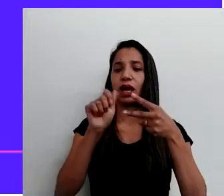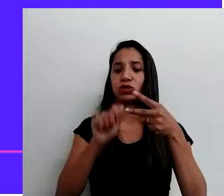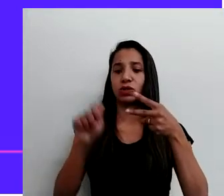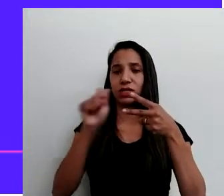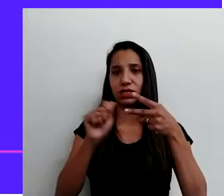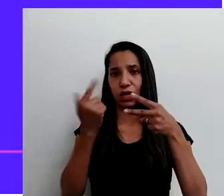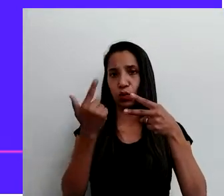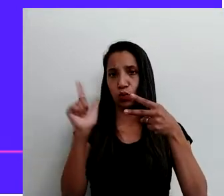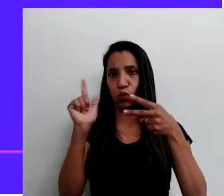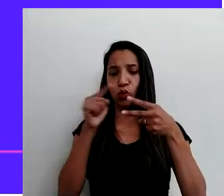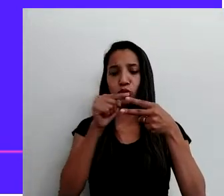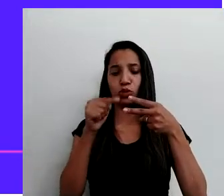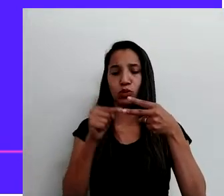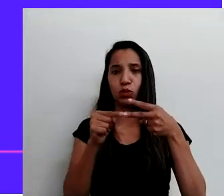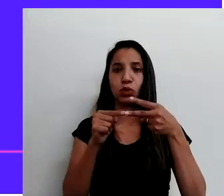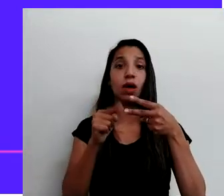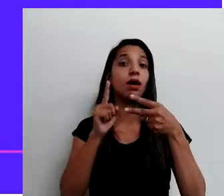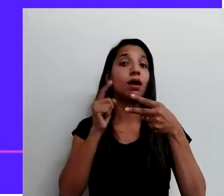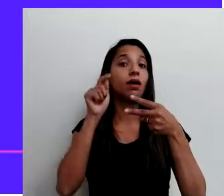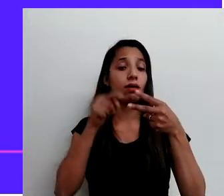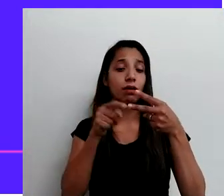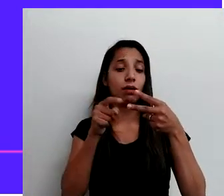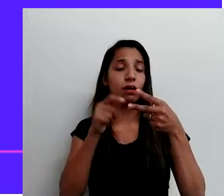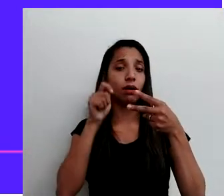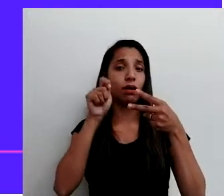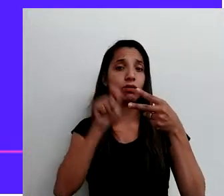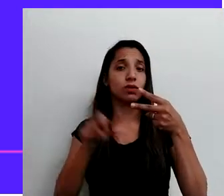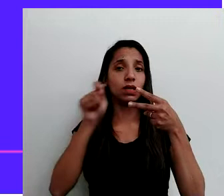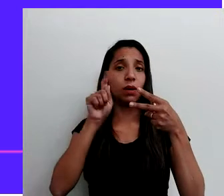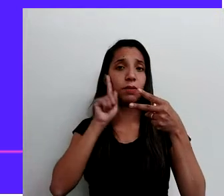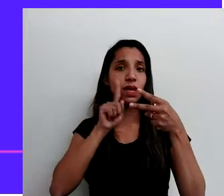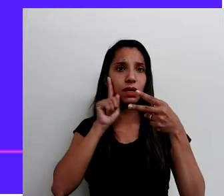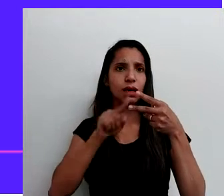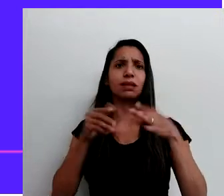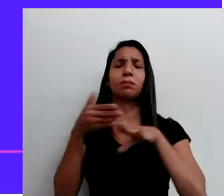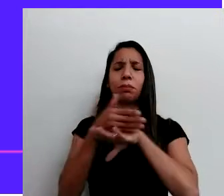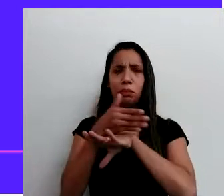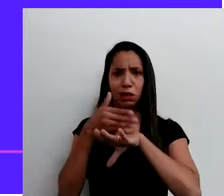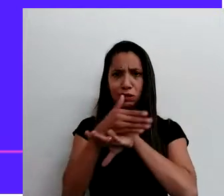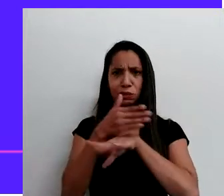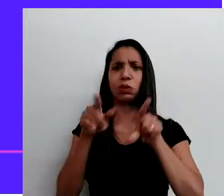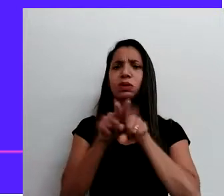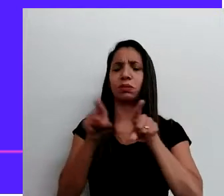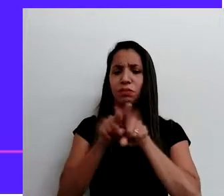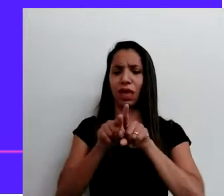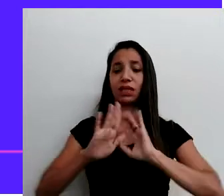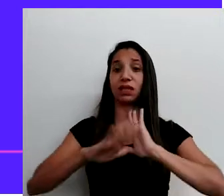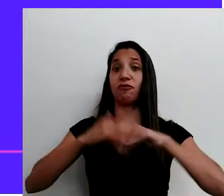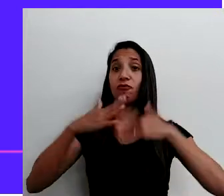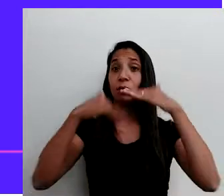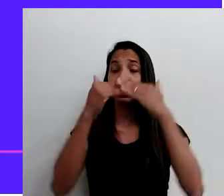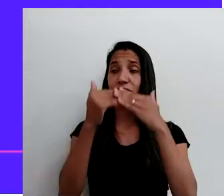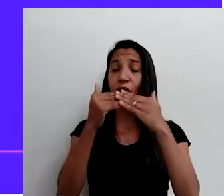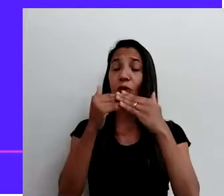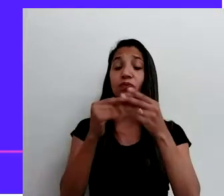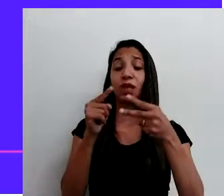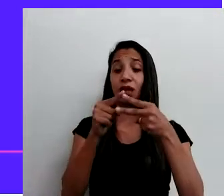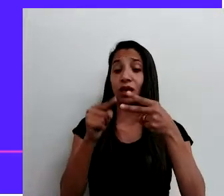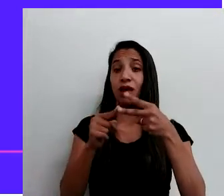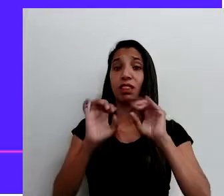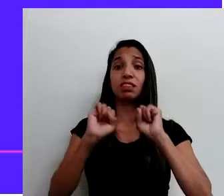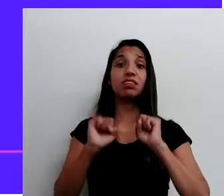uma instituição americana que também participou dessa formação que a gente recebeu, eles defendem essa ideia de